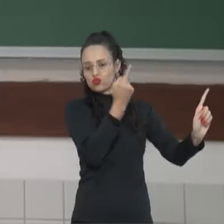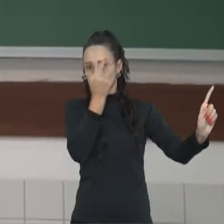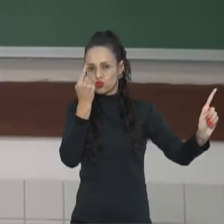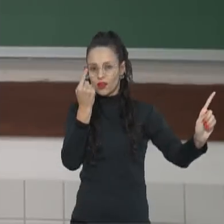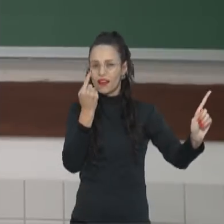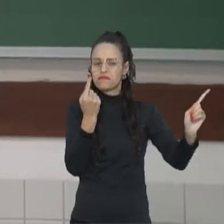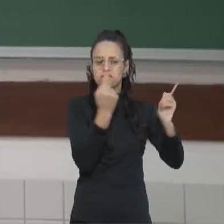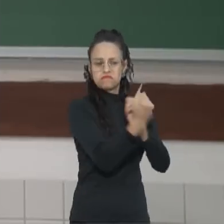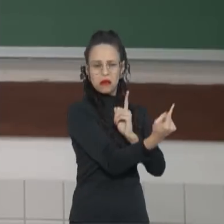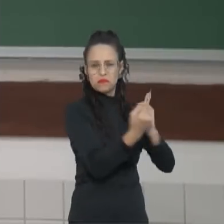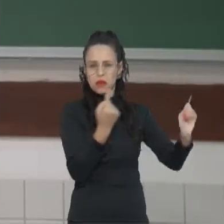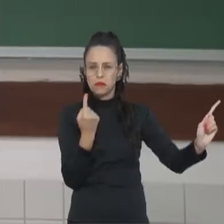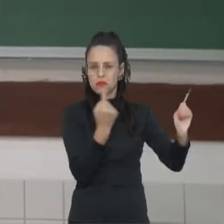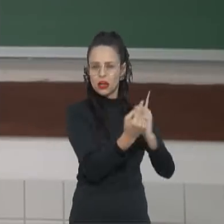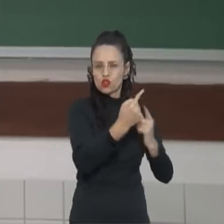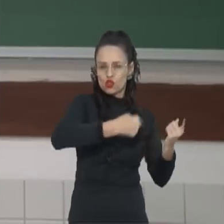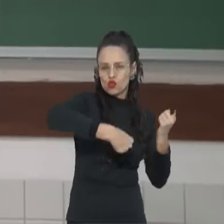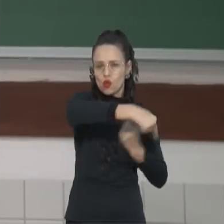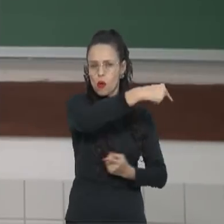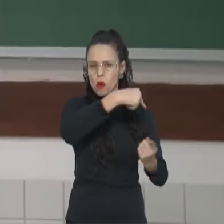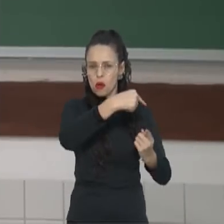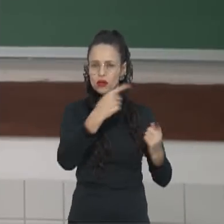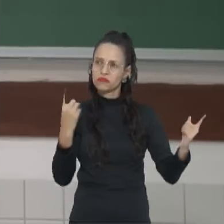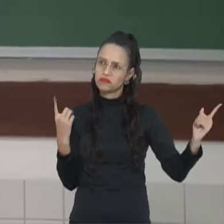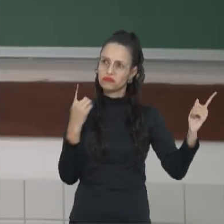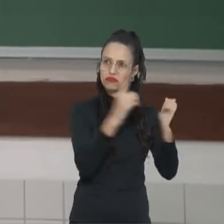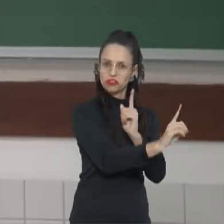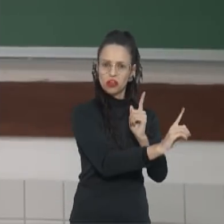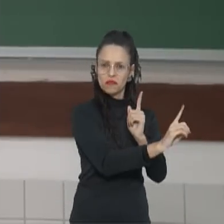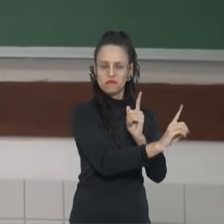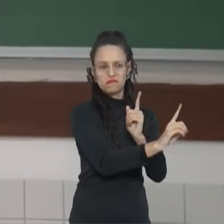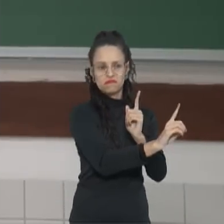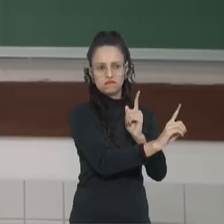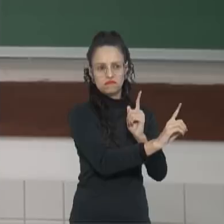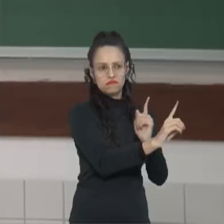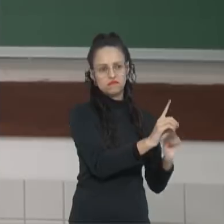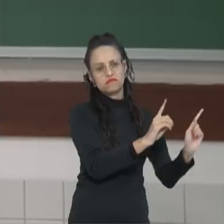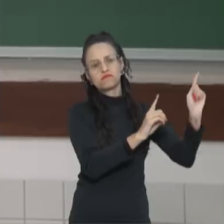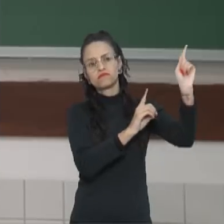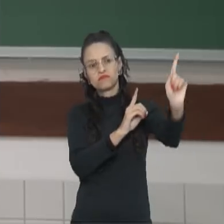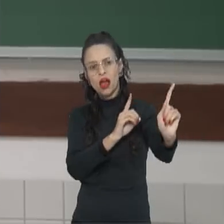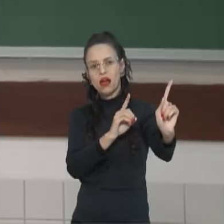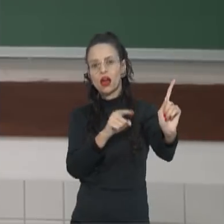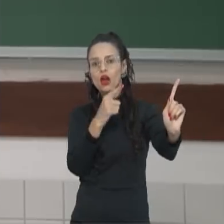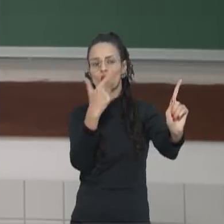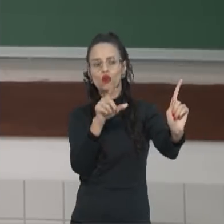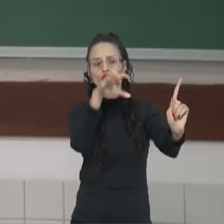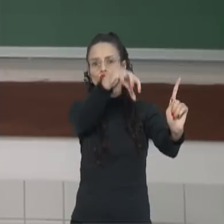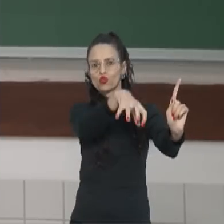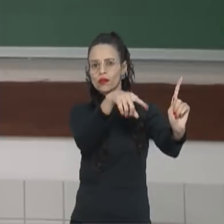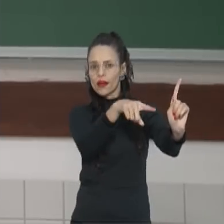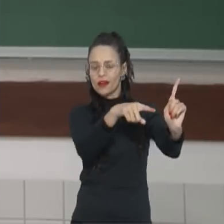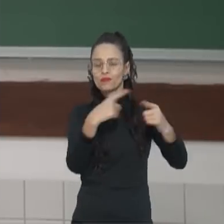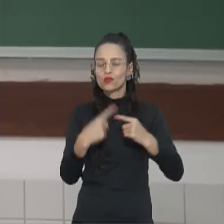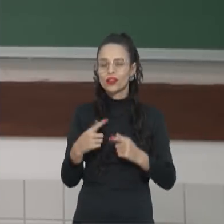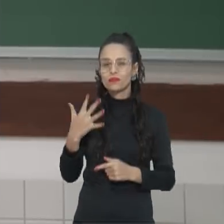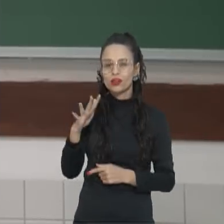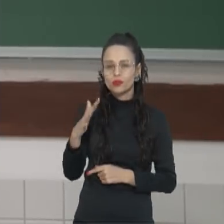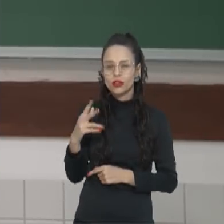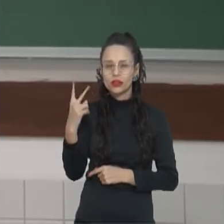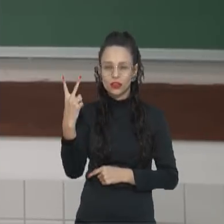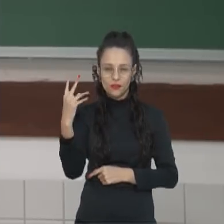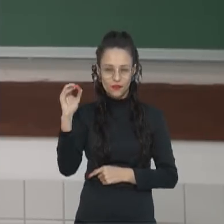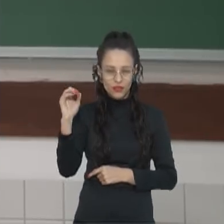de um rodízio, né, chegavam os chasques aqui, pegava a mensagem, ia até o outro tambos, porque a média de 20 a